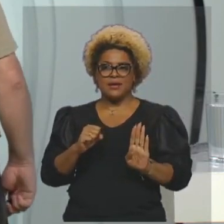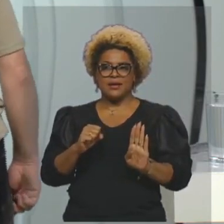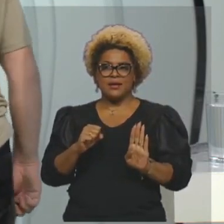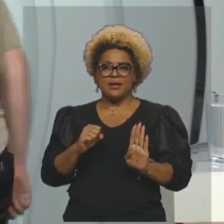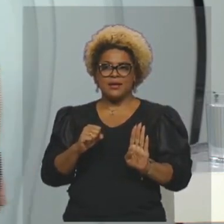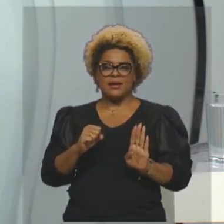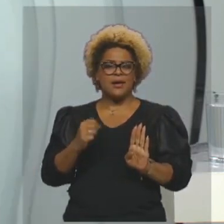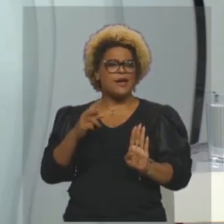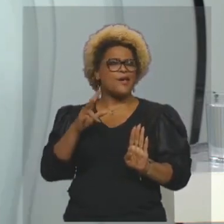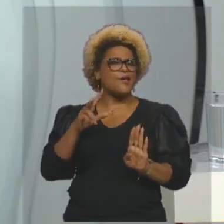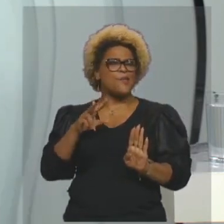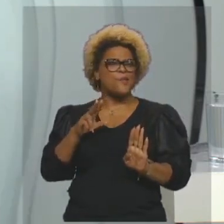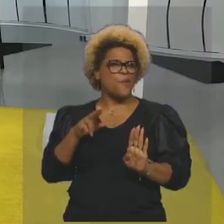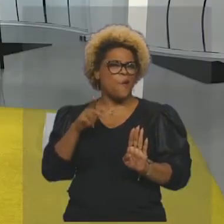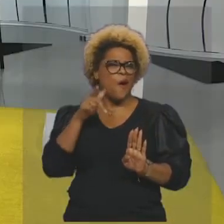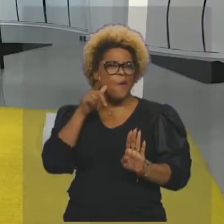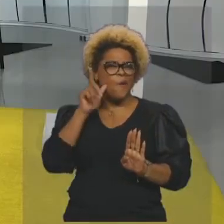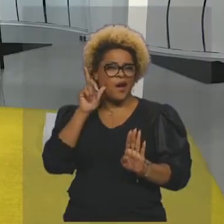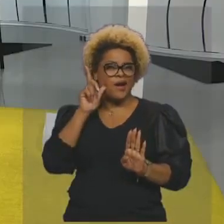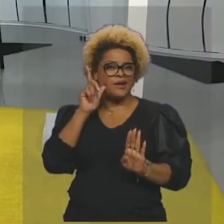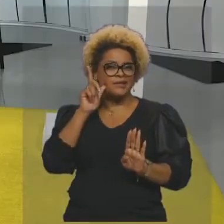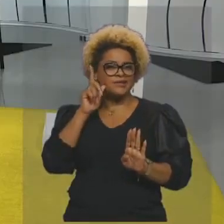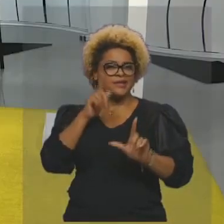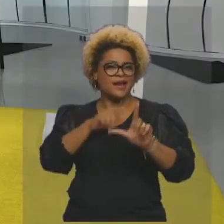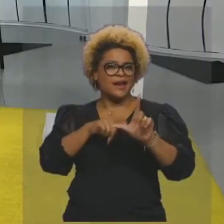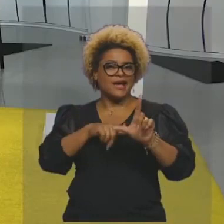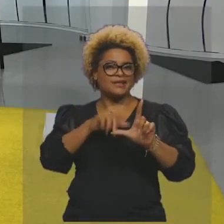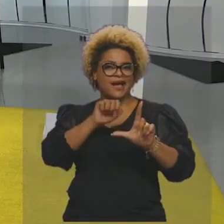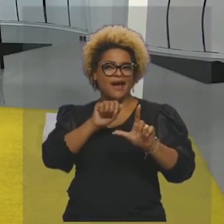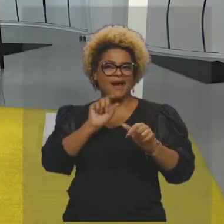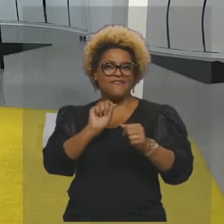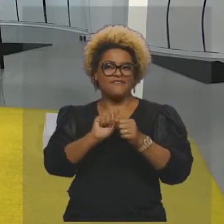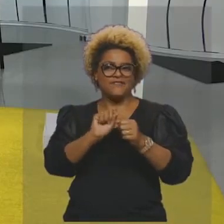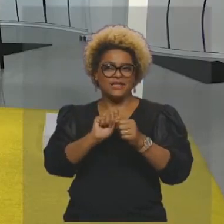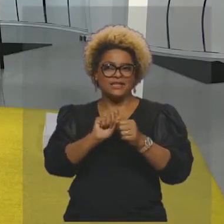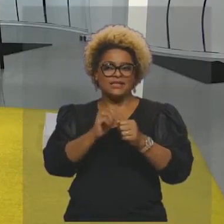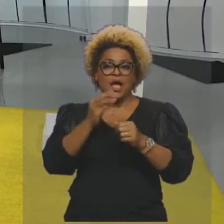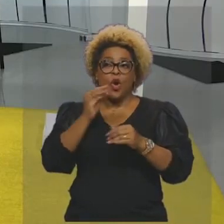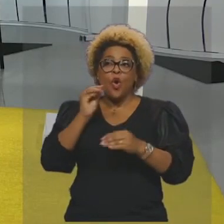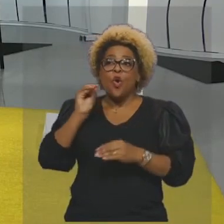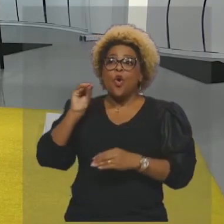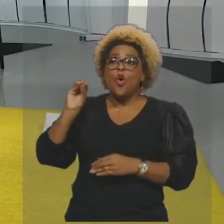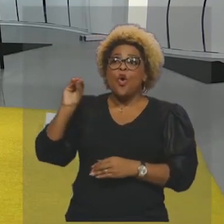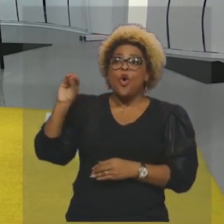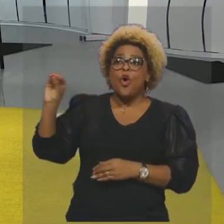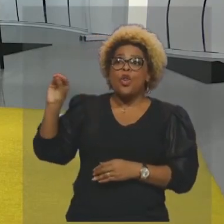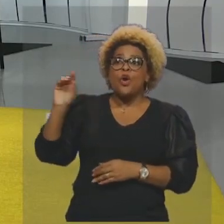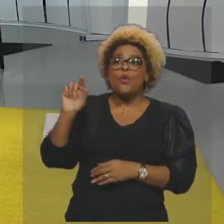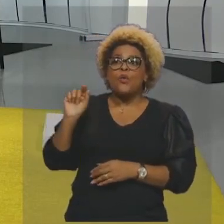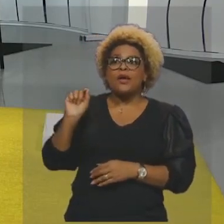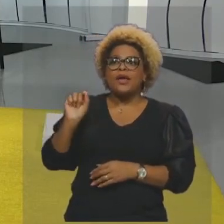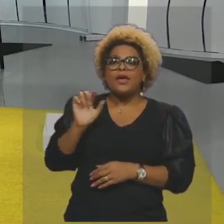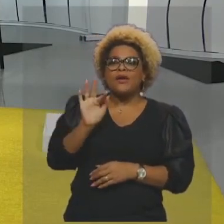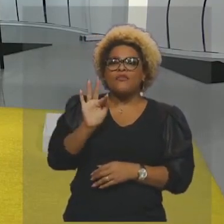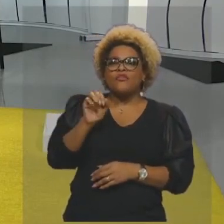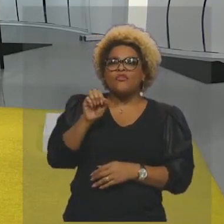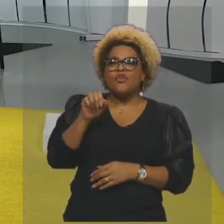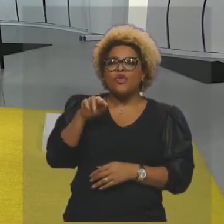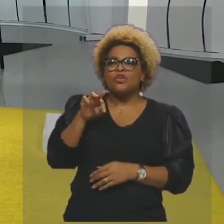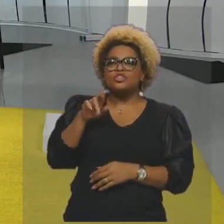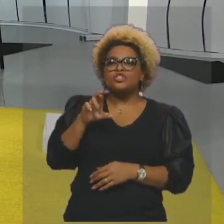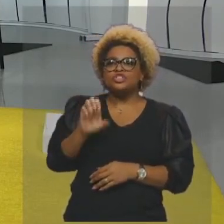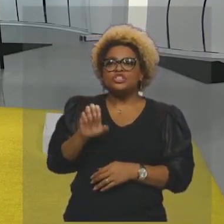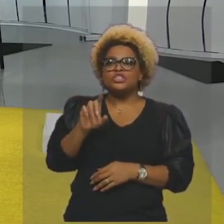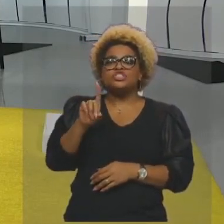Da mesma forma que eu fiz na letra A, eu vou pegar e vou colocar uma fonte de tensão aqui só para a gente poder ter o